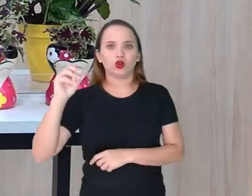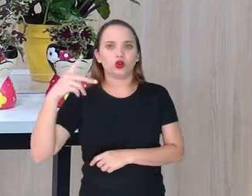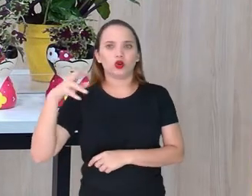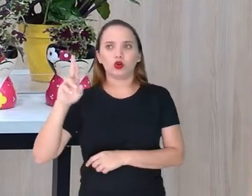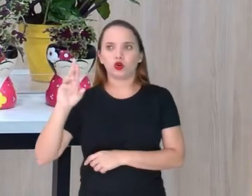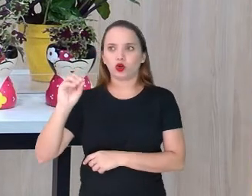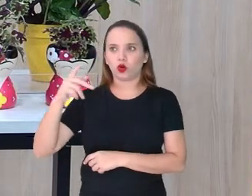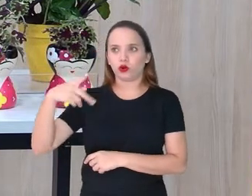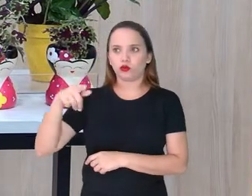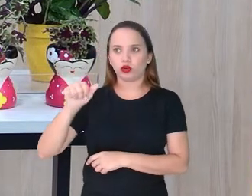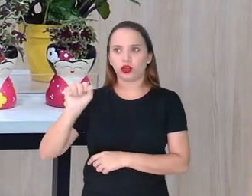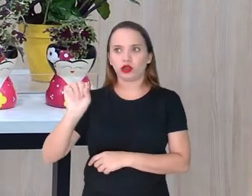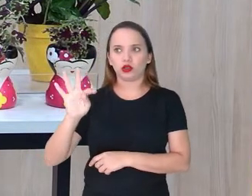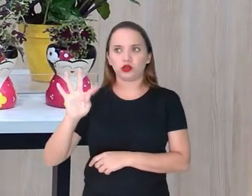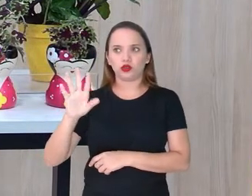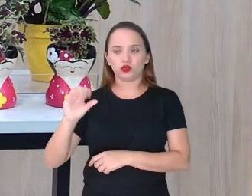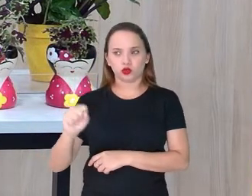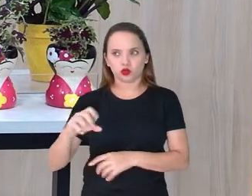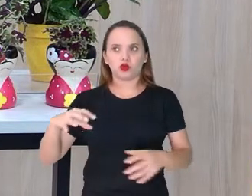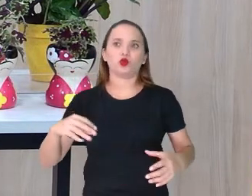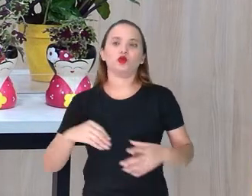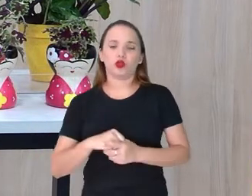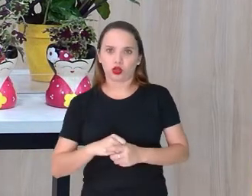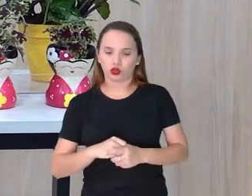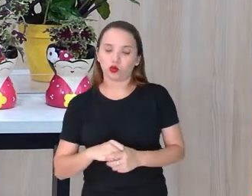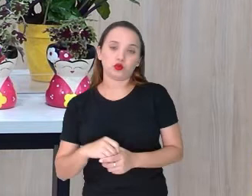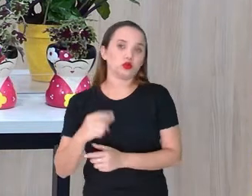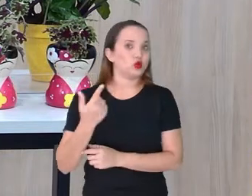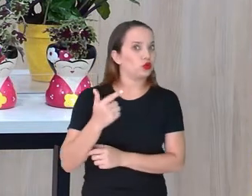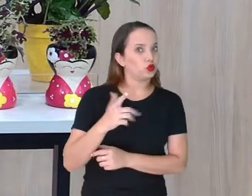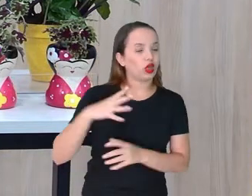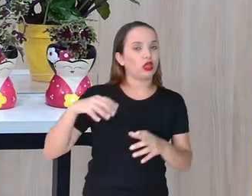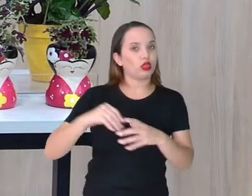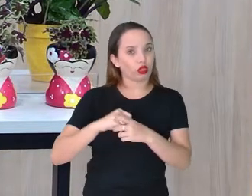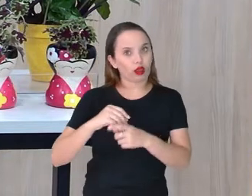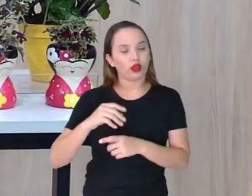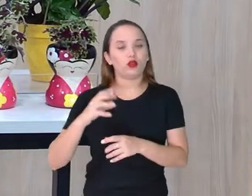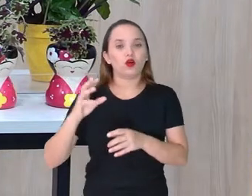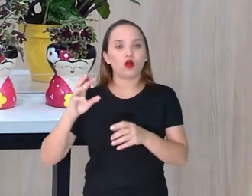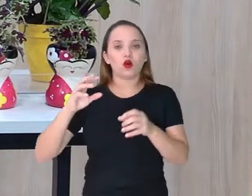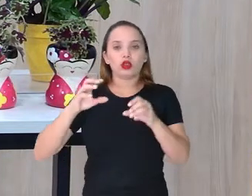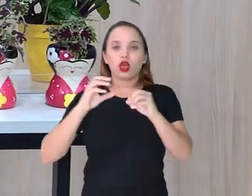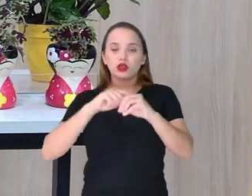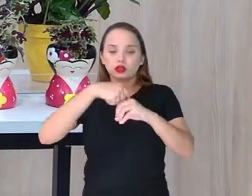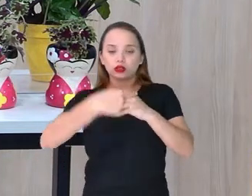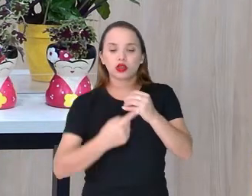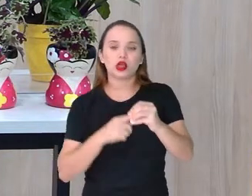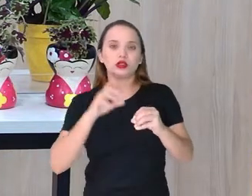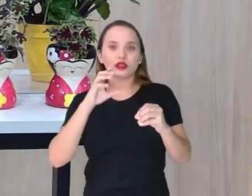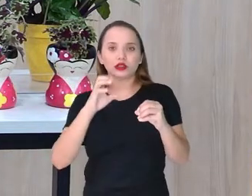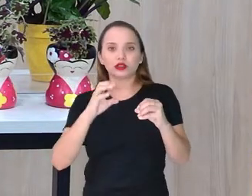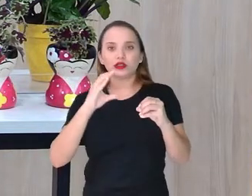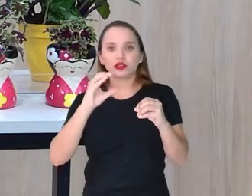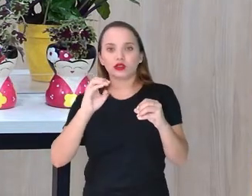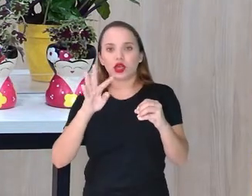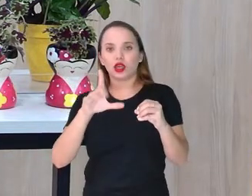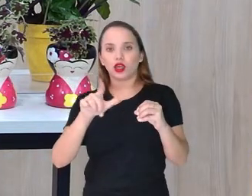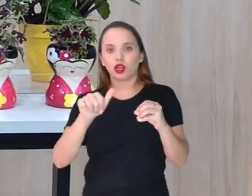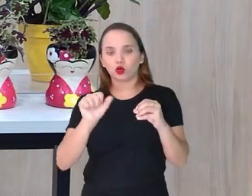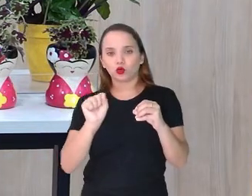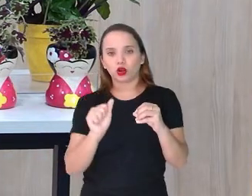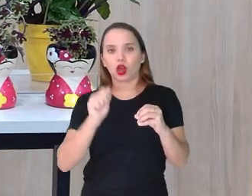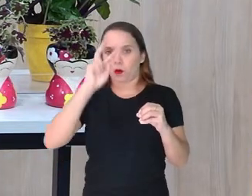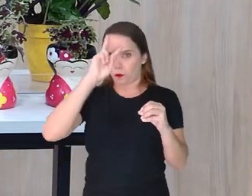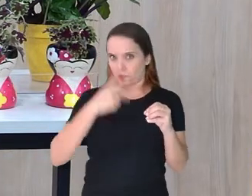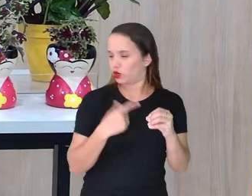presentes nas células vegetais. Não existem nas células animais, existem nas células vegetais. Mas o que será